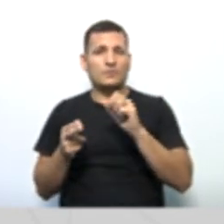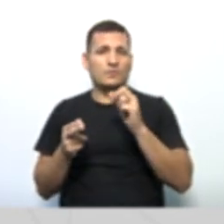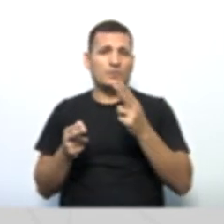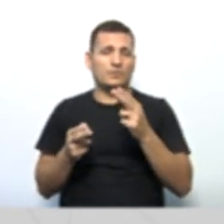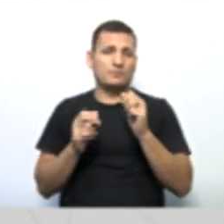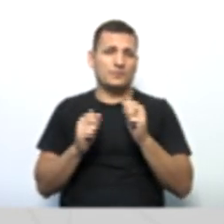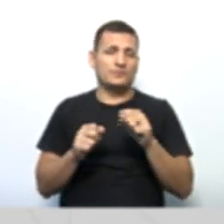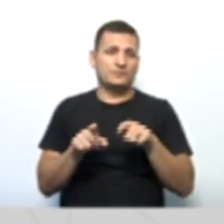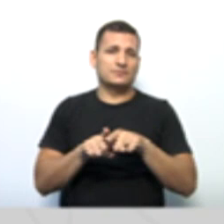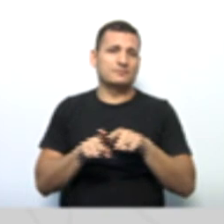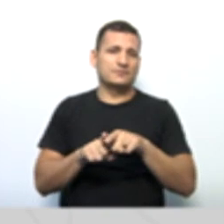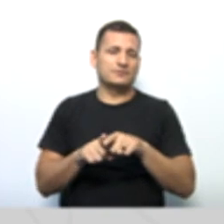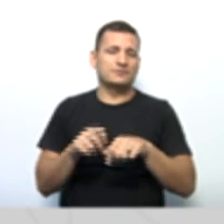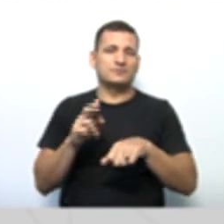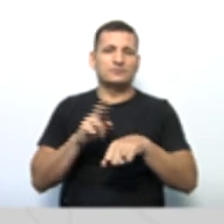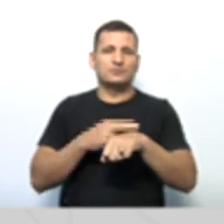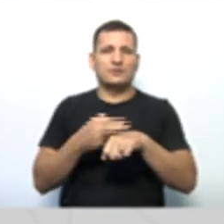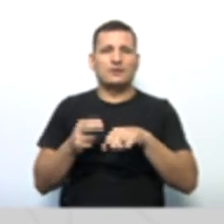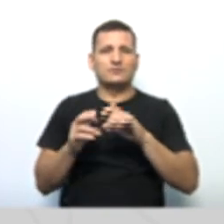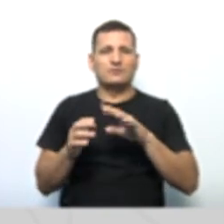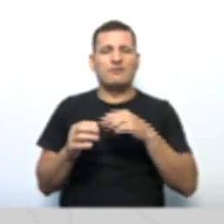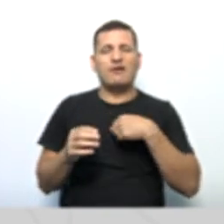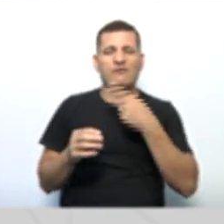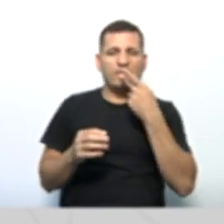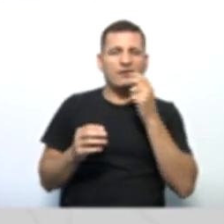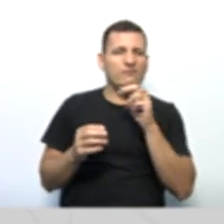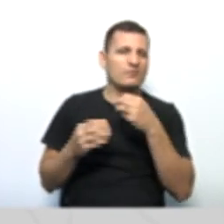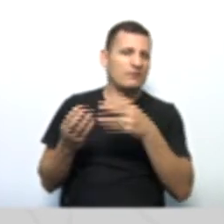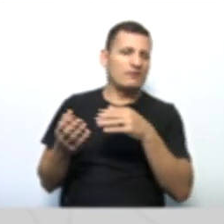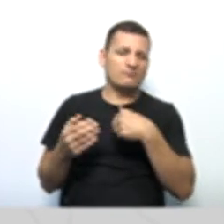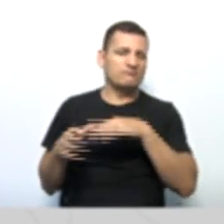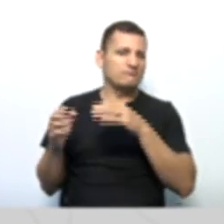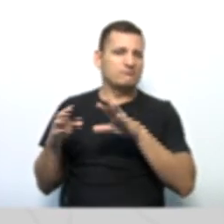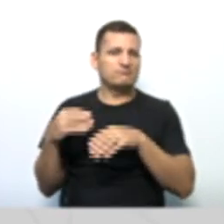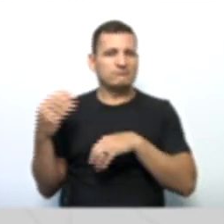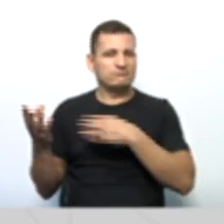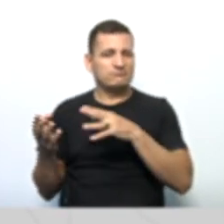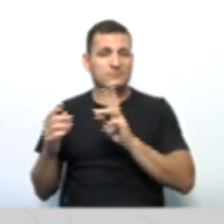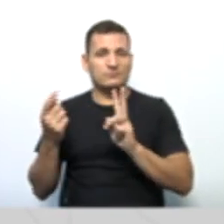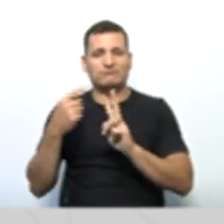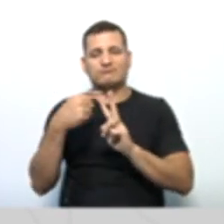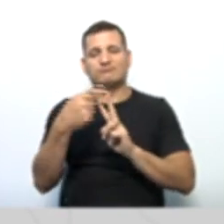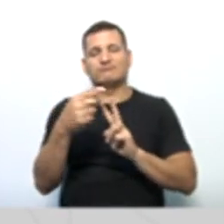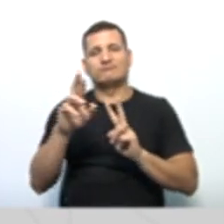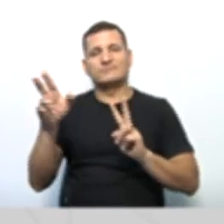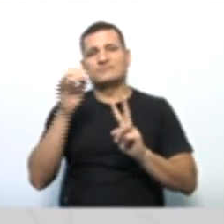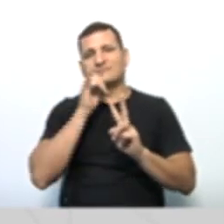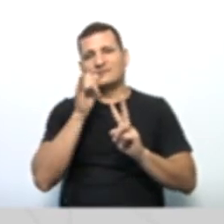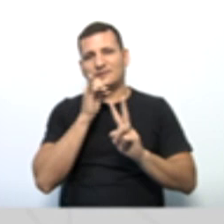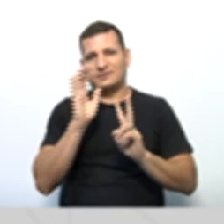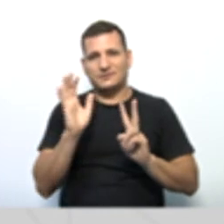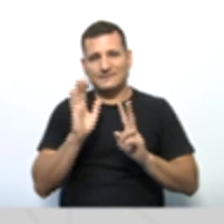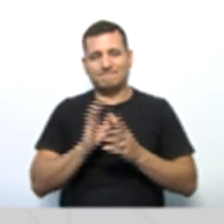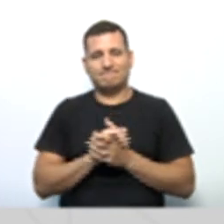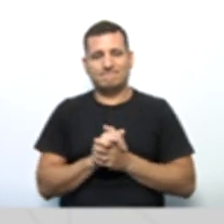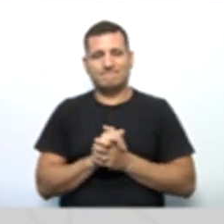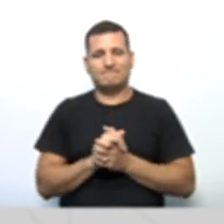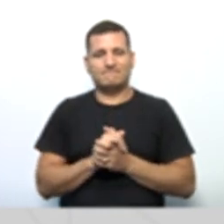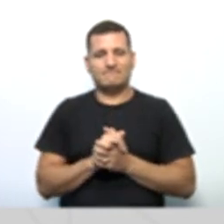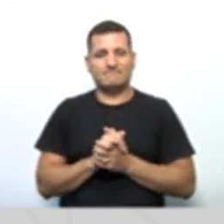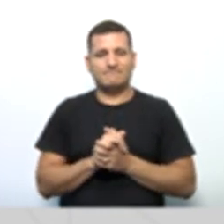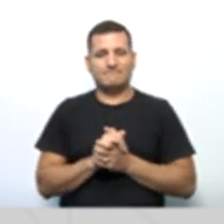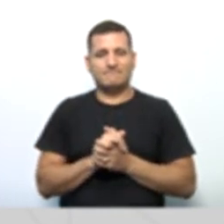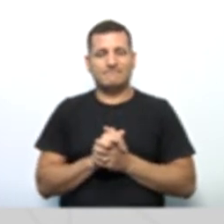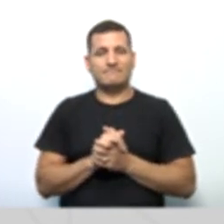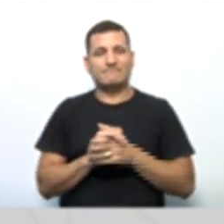vontade, trazer chocolate só porque eu falei que ia trazer. São posições diferentes, então, agindo pelo dever, a gente traz a